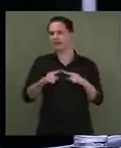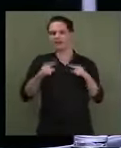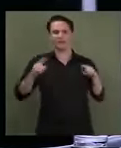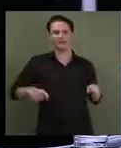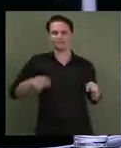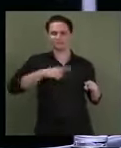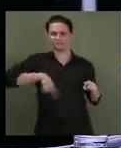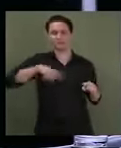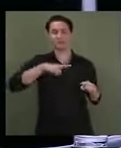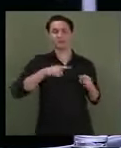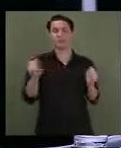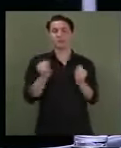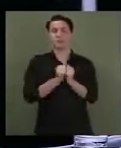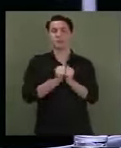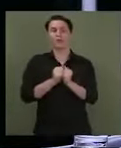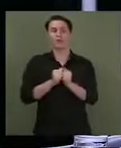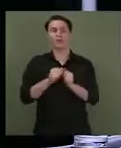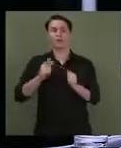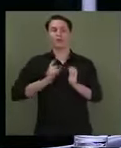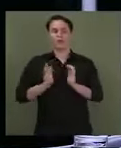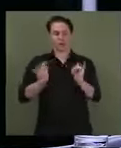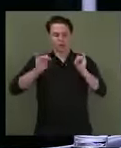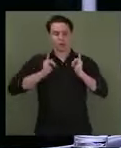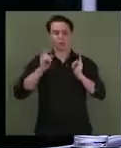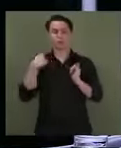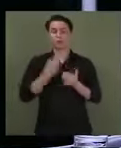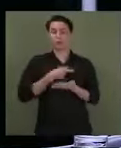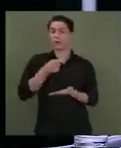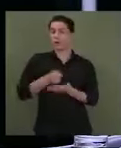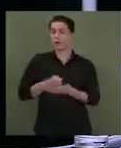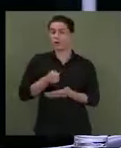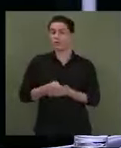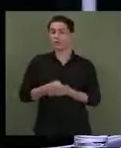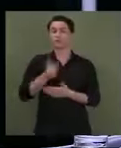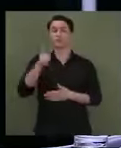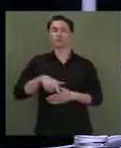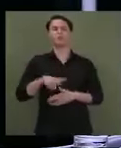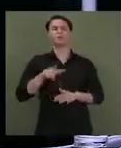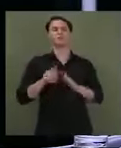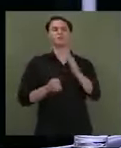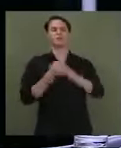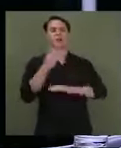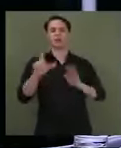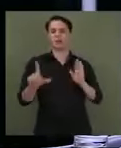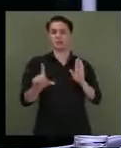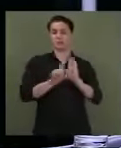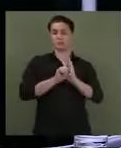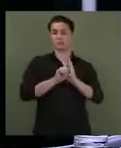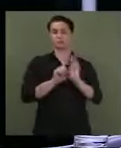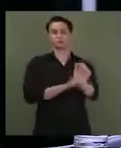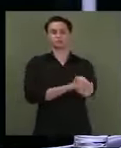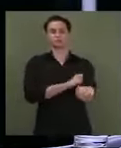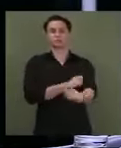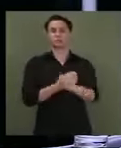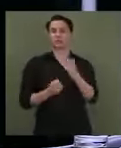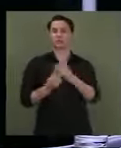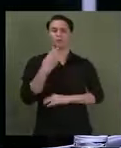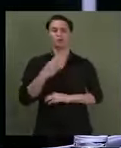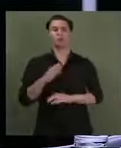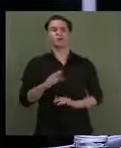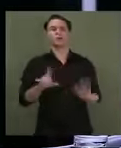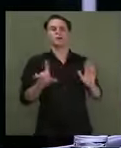não podemos nos omitir daquilo que é o nosso dever, que é de legislar. A definição das normas e das